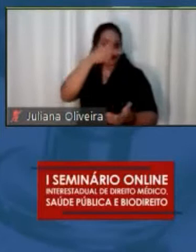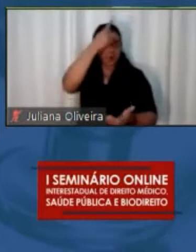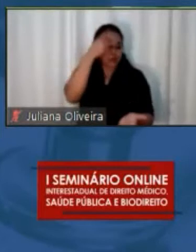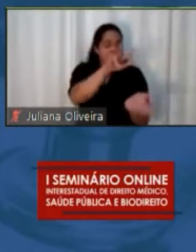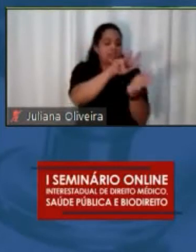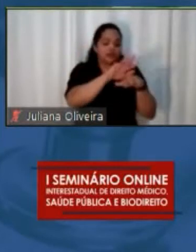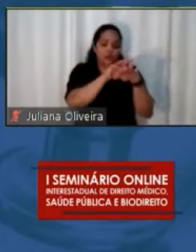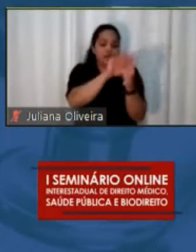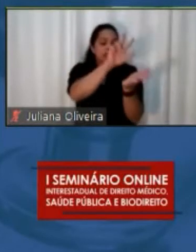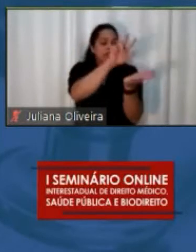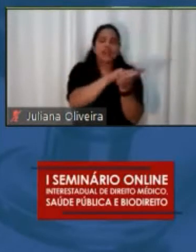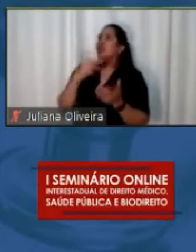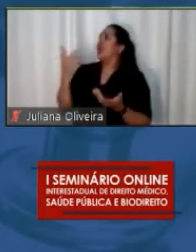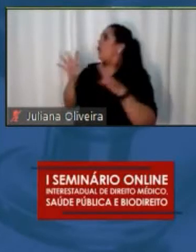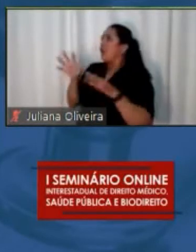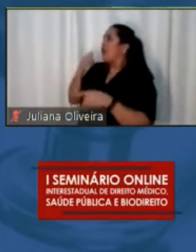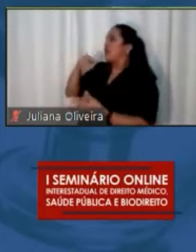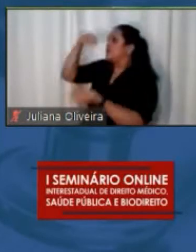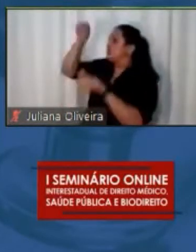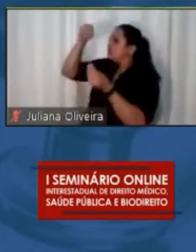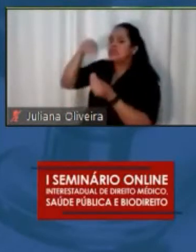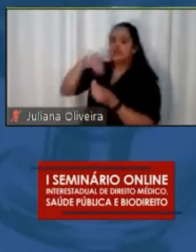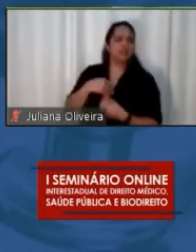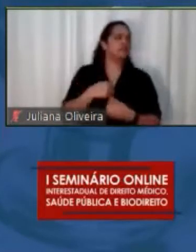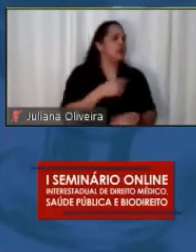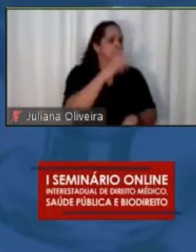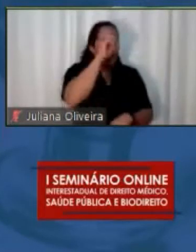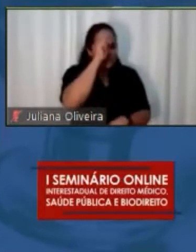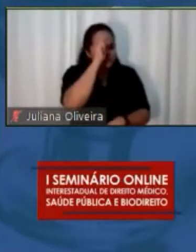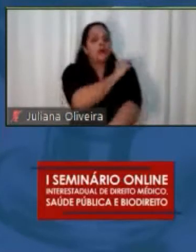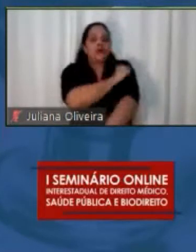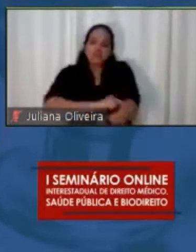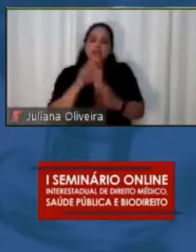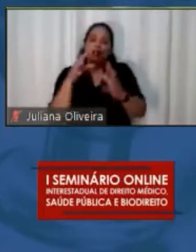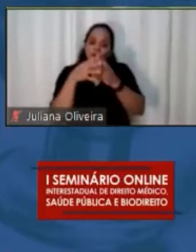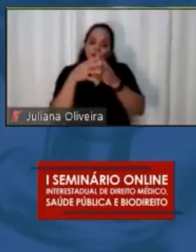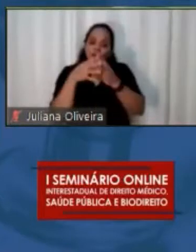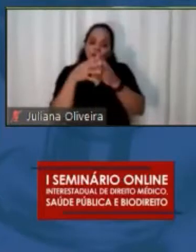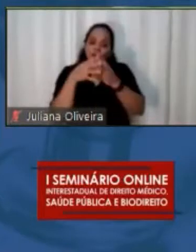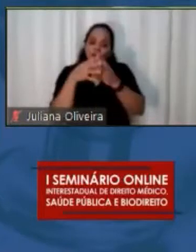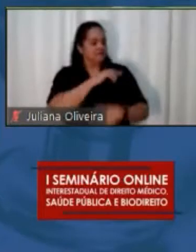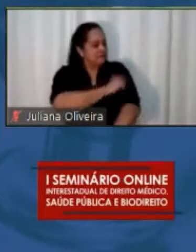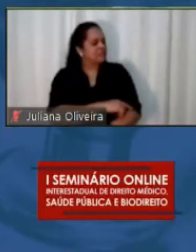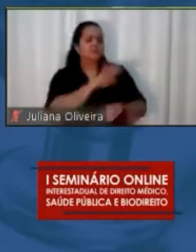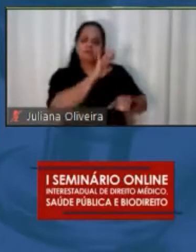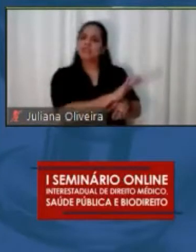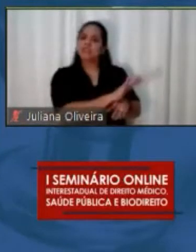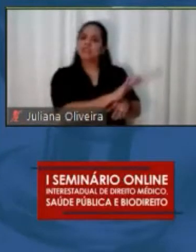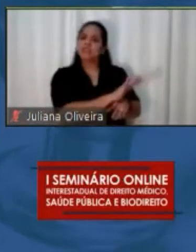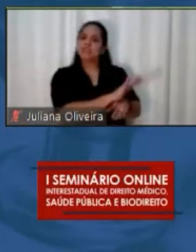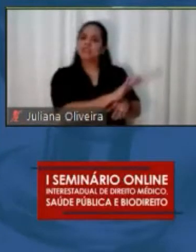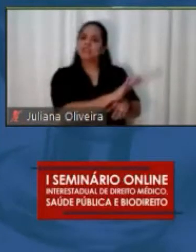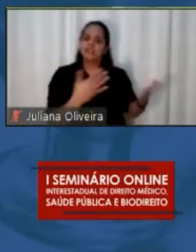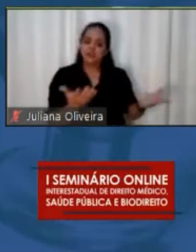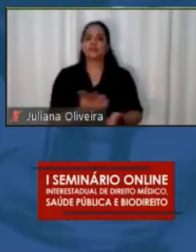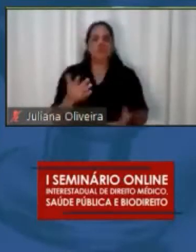Comitê Transfusional do Hospital de Santa Isabel é reduzir a necessidade de transfusão, lançando mão de gatilhos